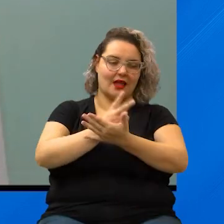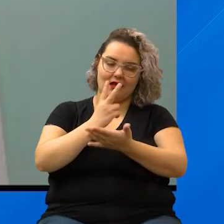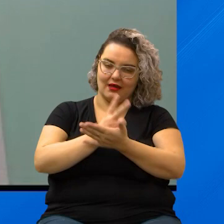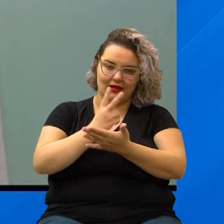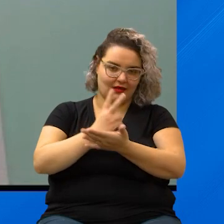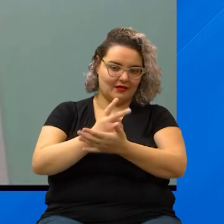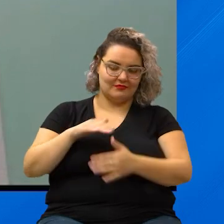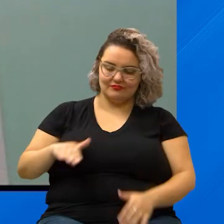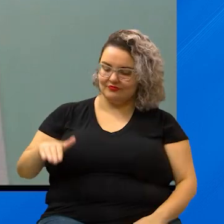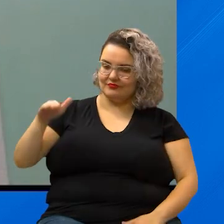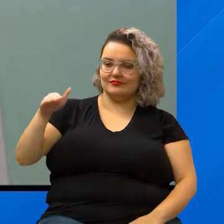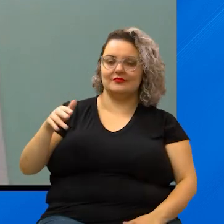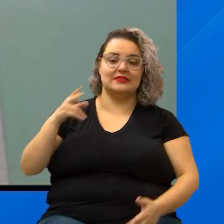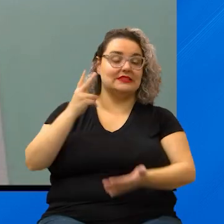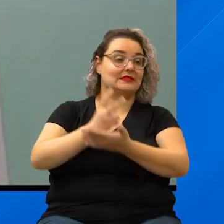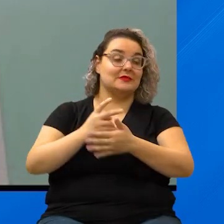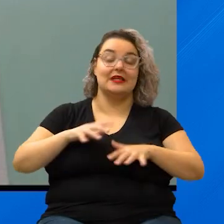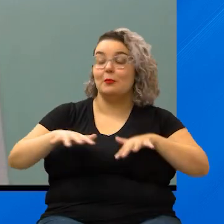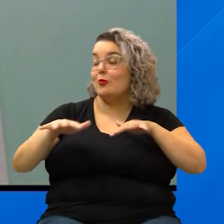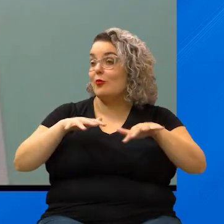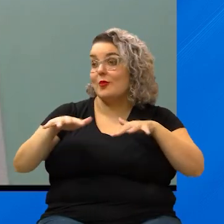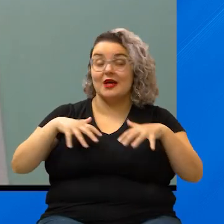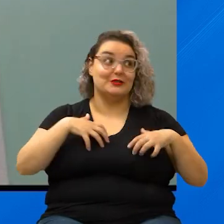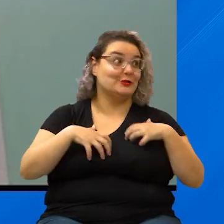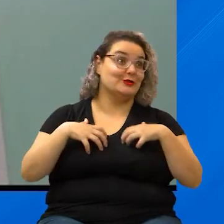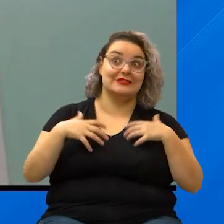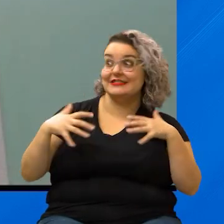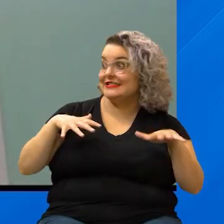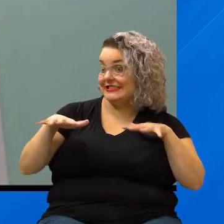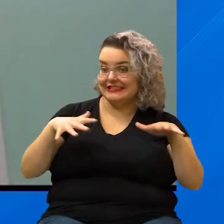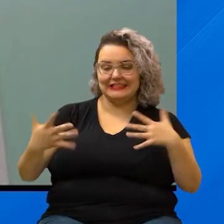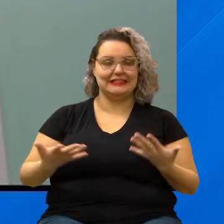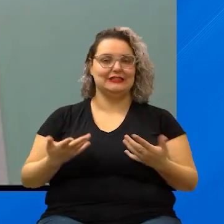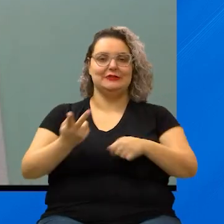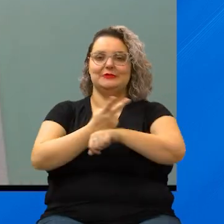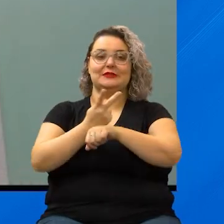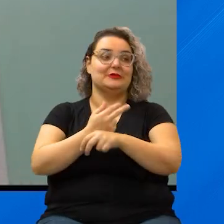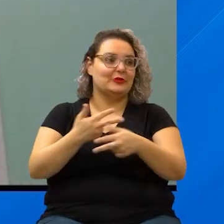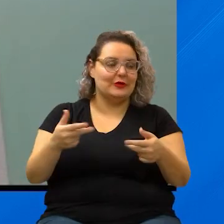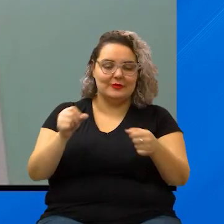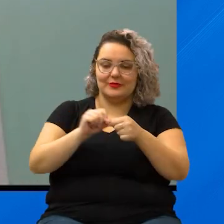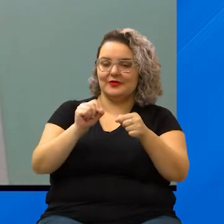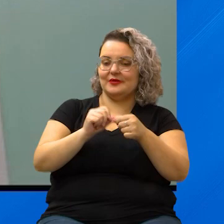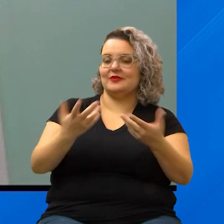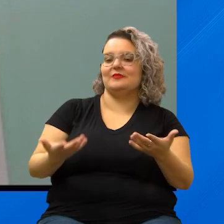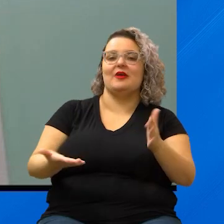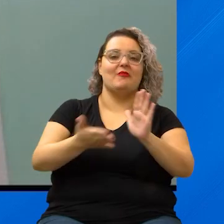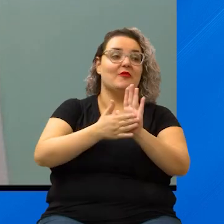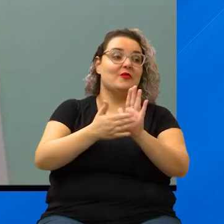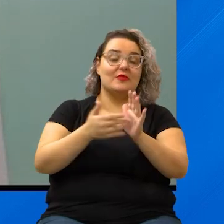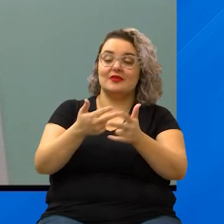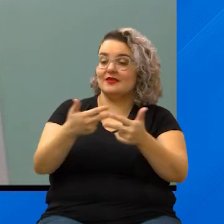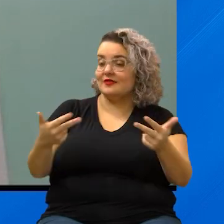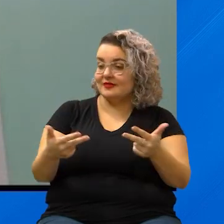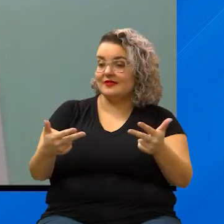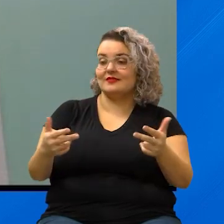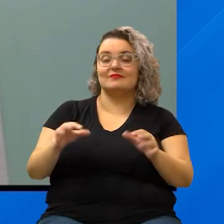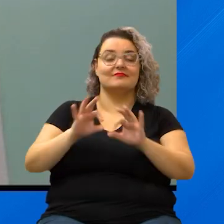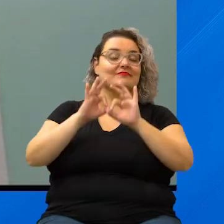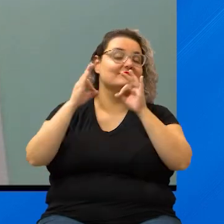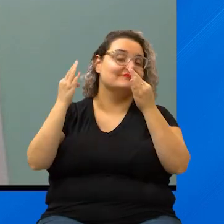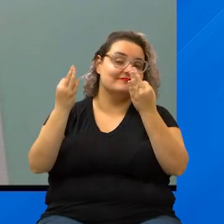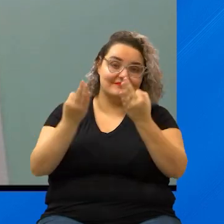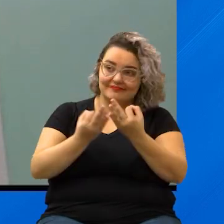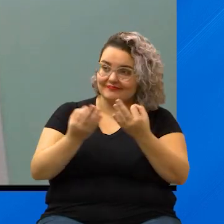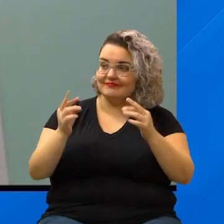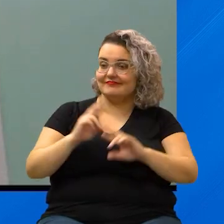muito pequeno. Não parava quieto, sempre procurando uma atividade para fazer, sempre propondo alguma coisa para